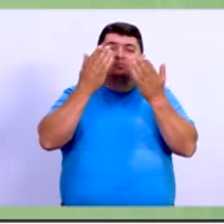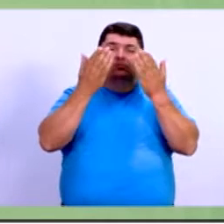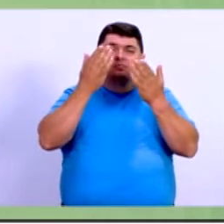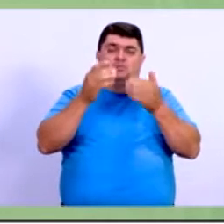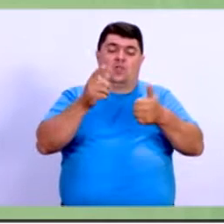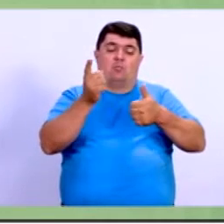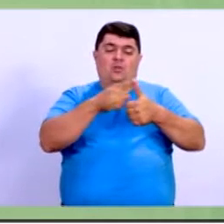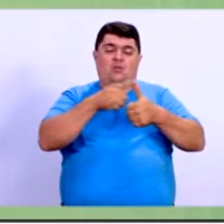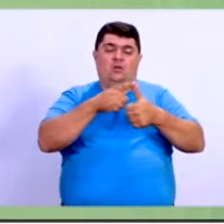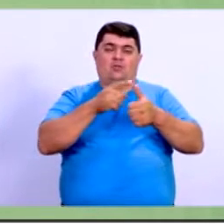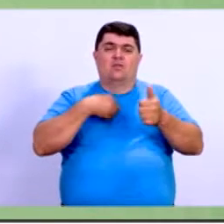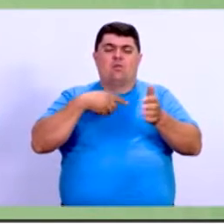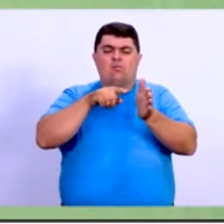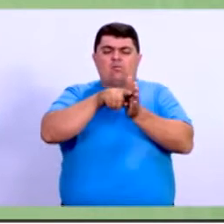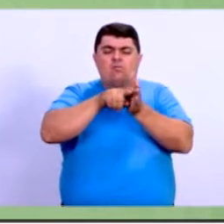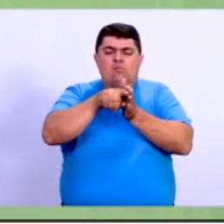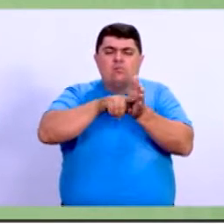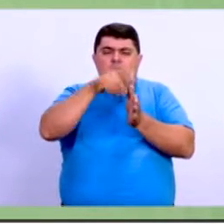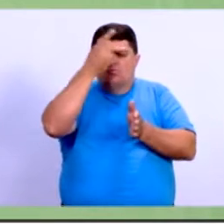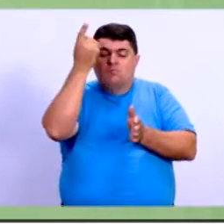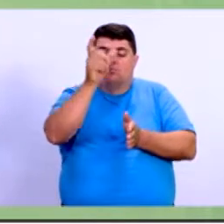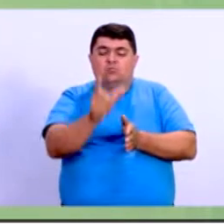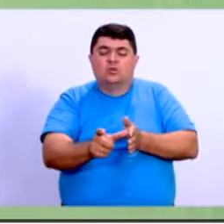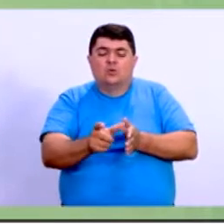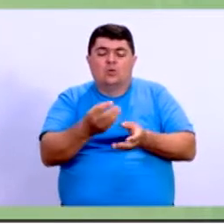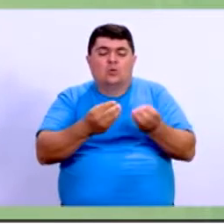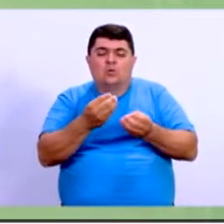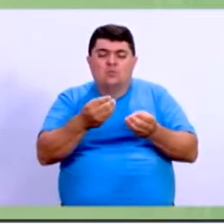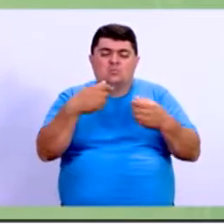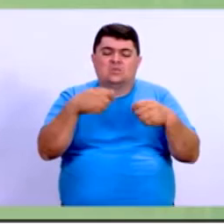Entrevista com o cliente. Segundo passo.